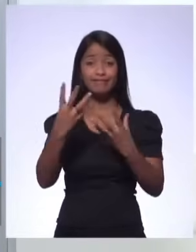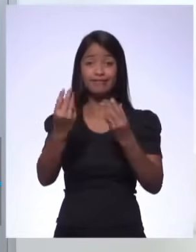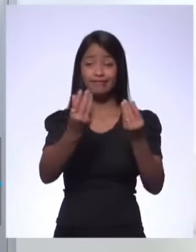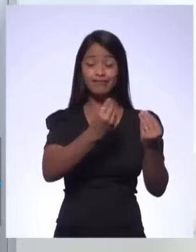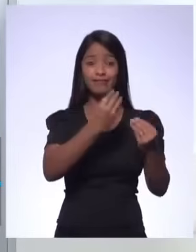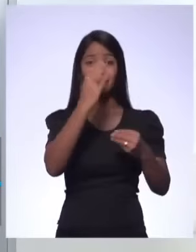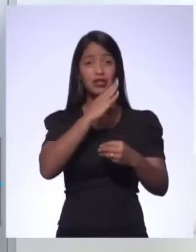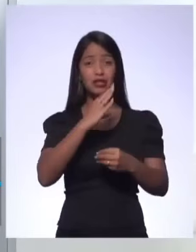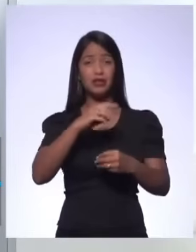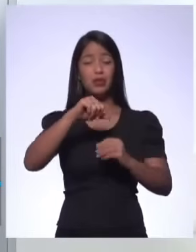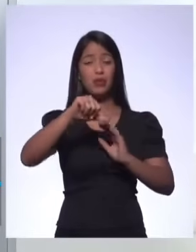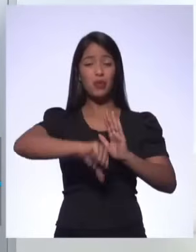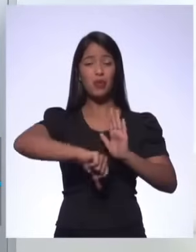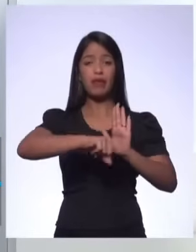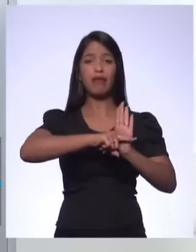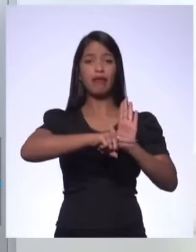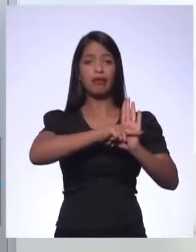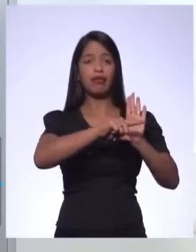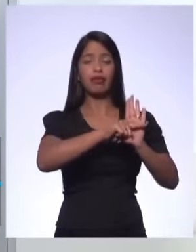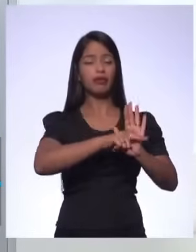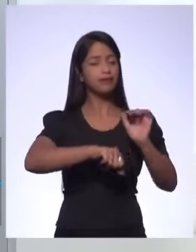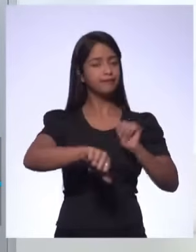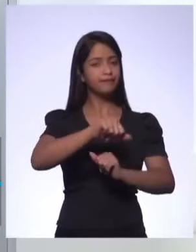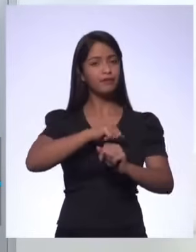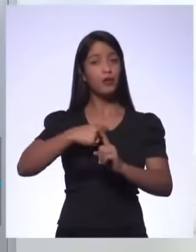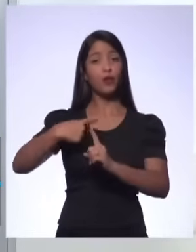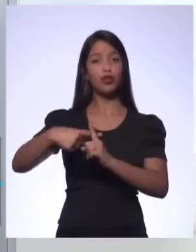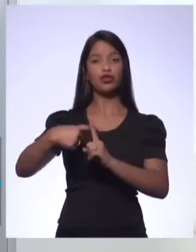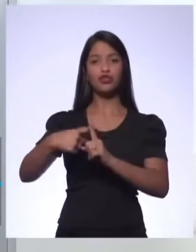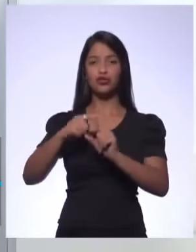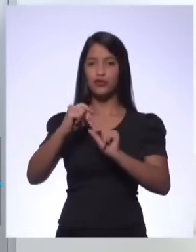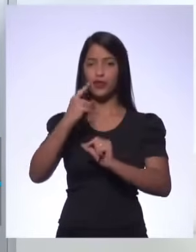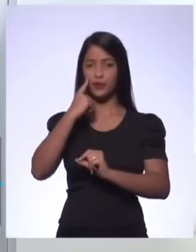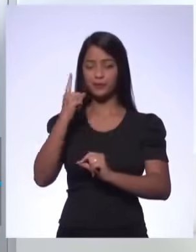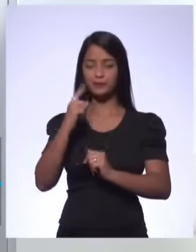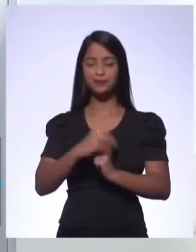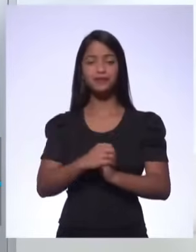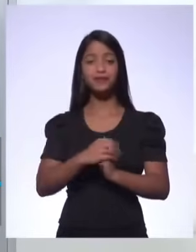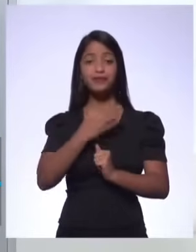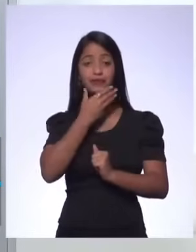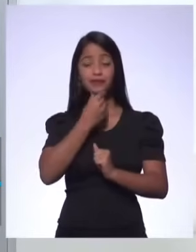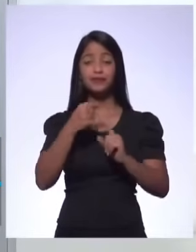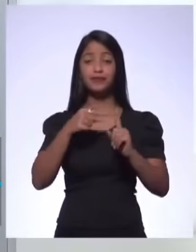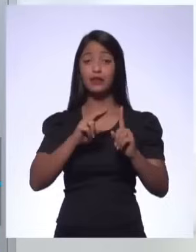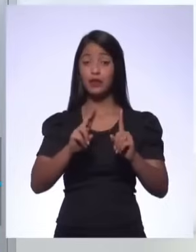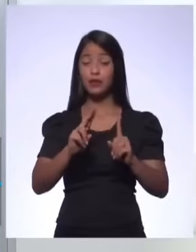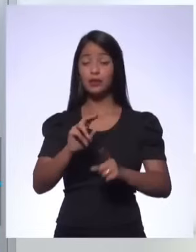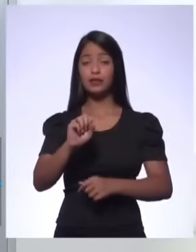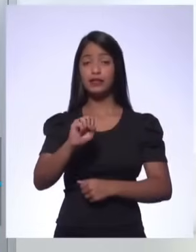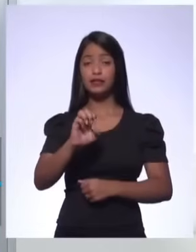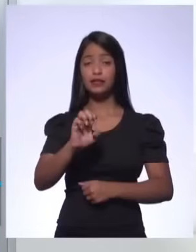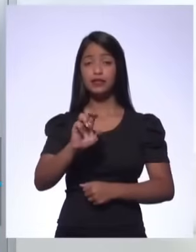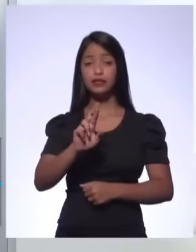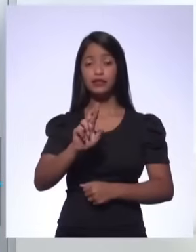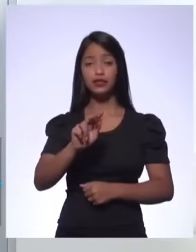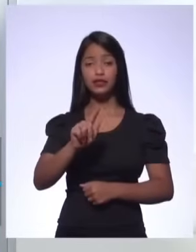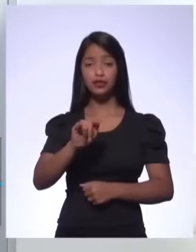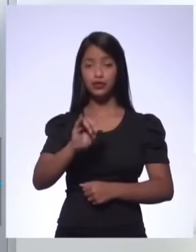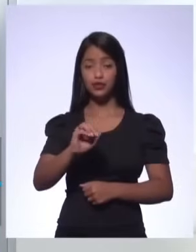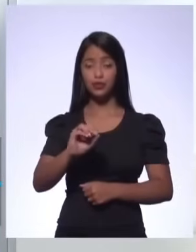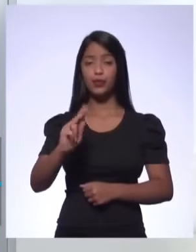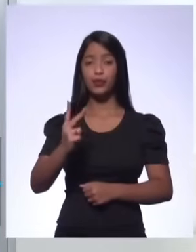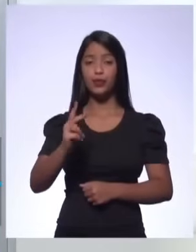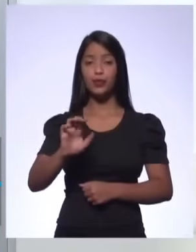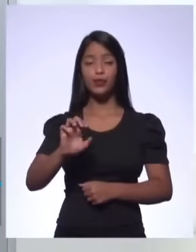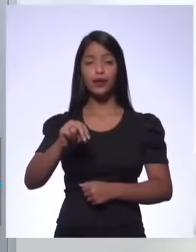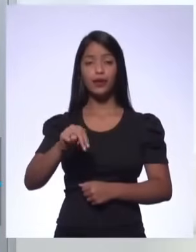jornal todo dia, né? Então vamos lá. Então, ó, a partir da pesquisa do Dr. Sérgio Henrique Ferreira, tá bom? Foi possível o